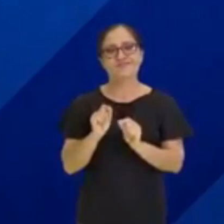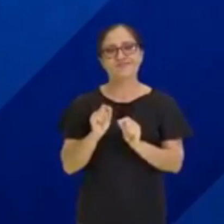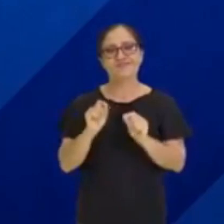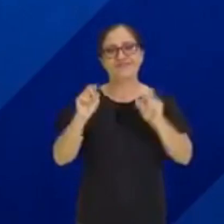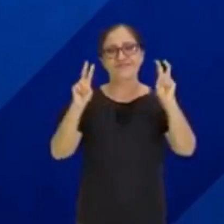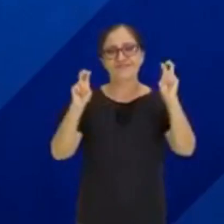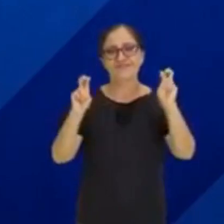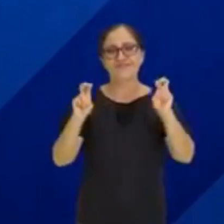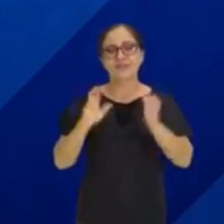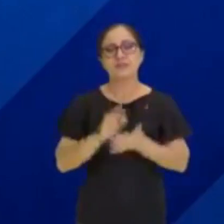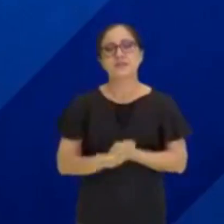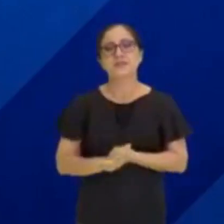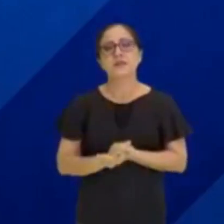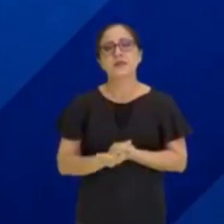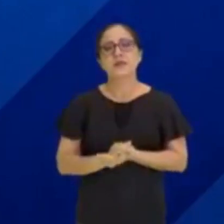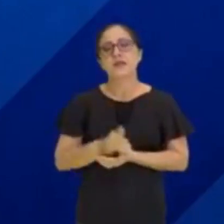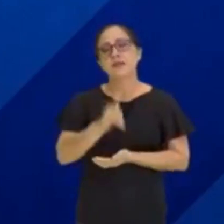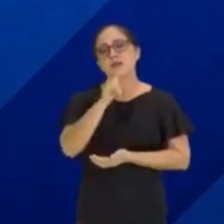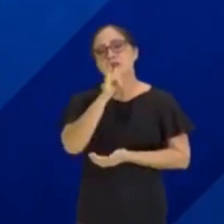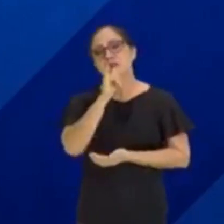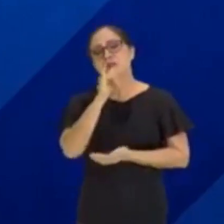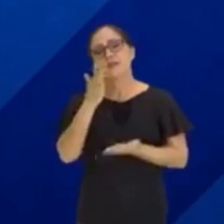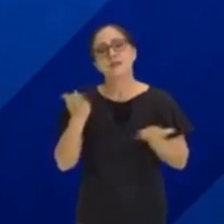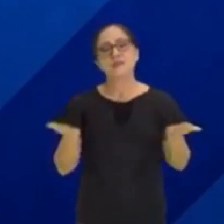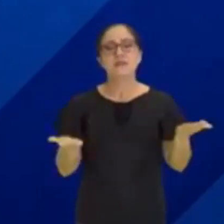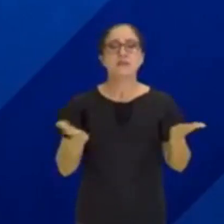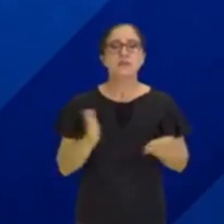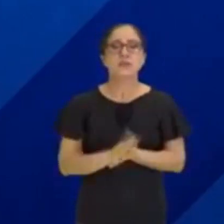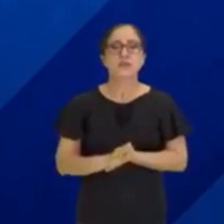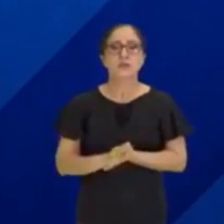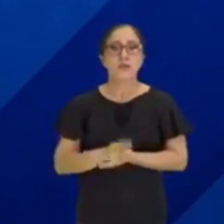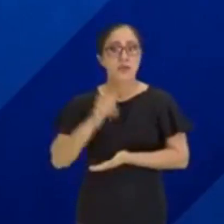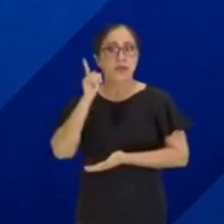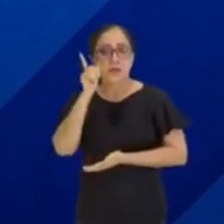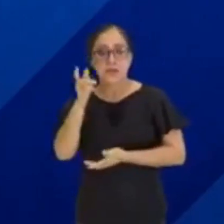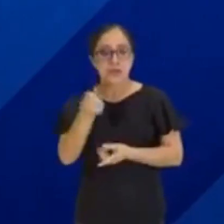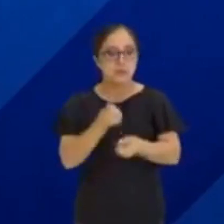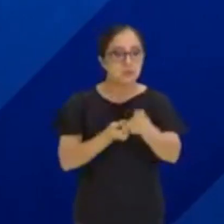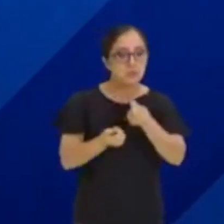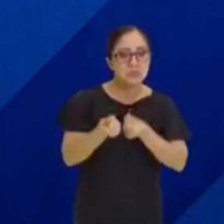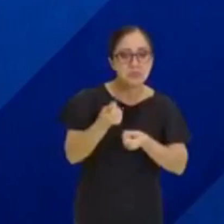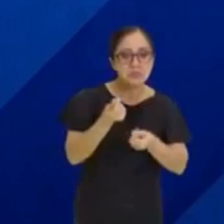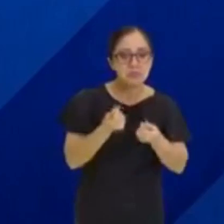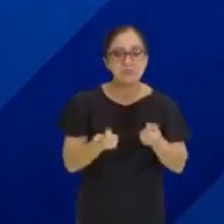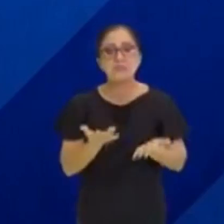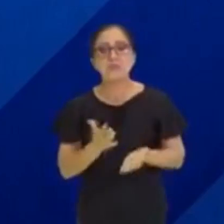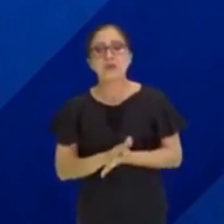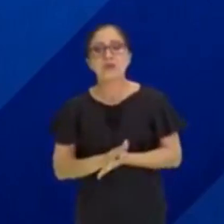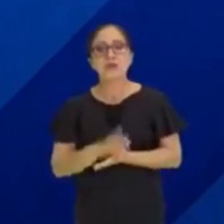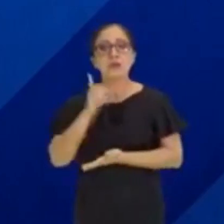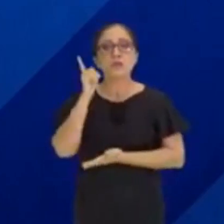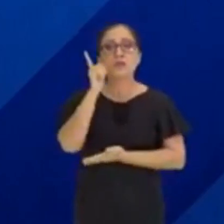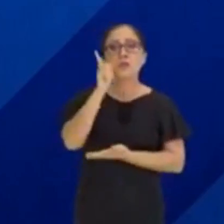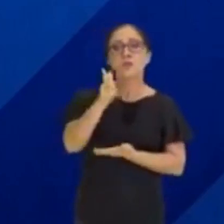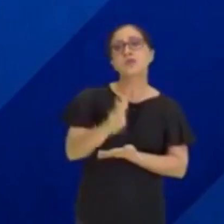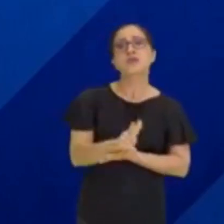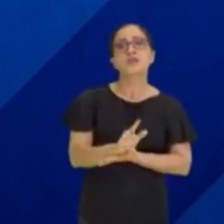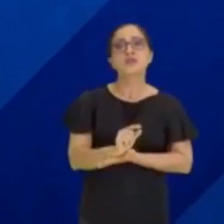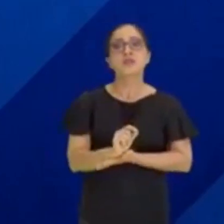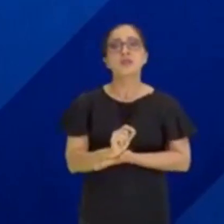também, como no caso de ganhar dinheiro, de conseguir, de qualquer maneira,